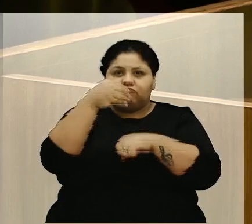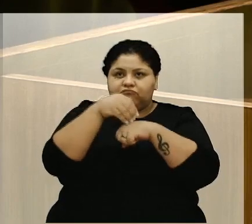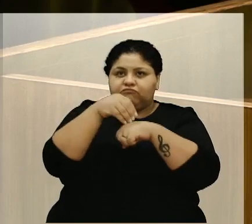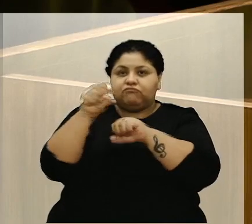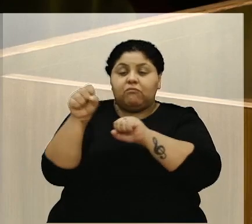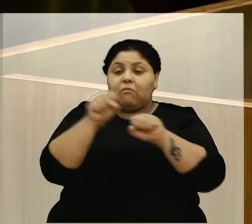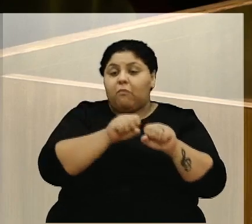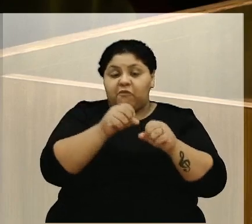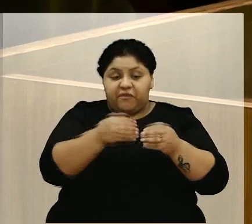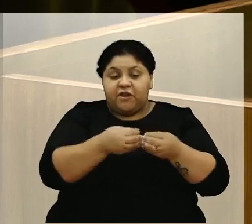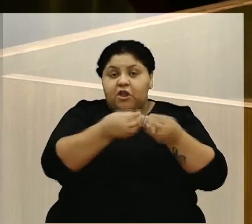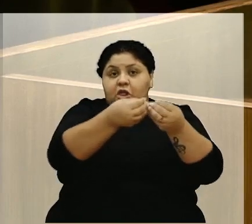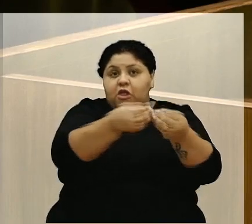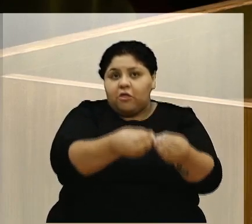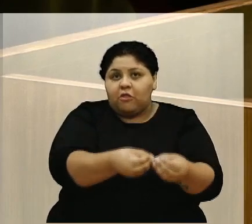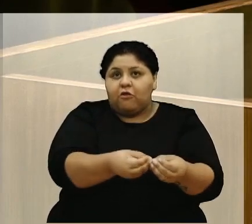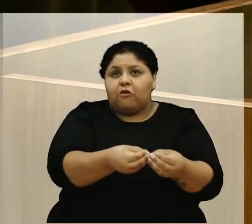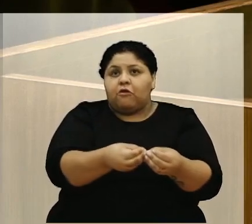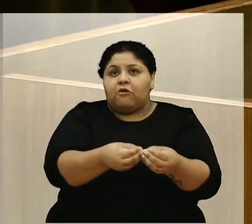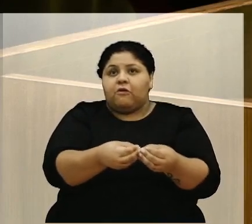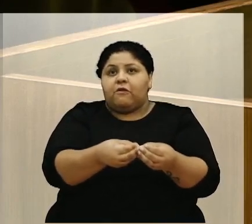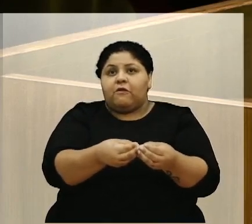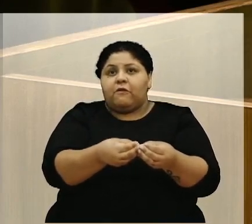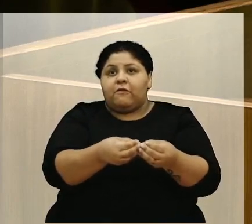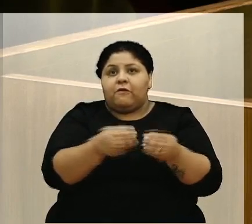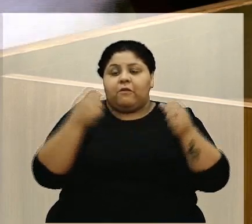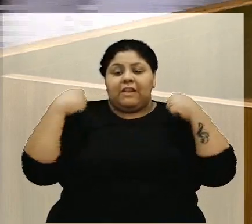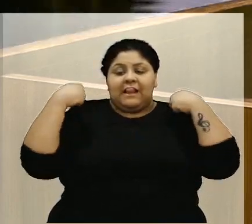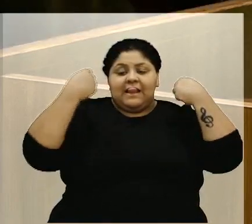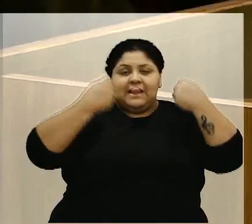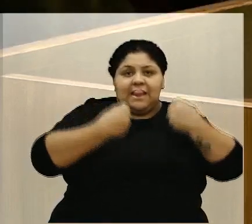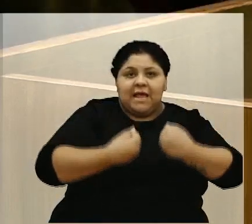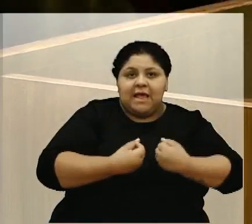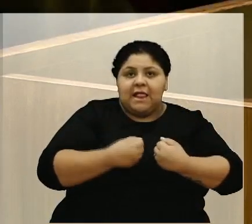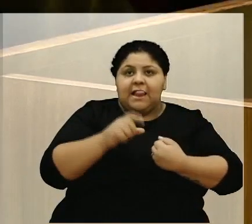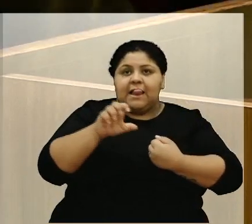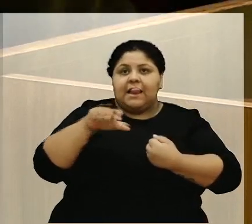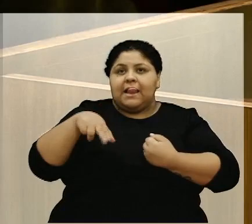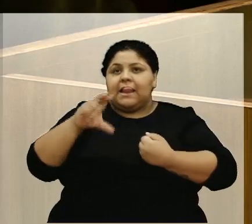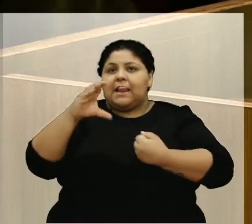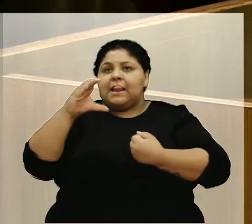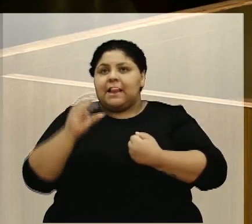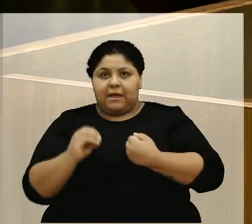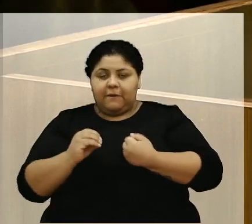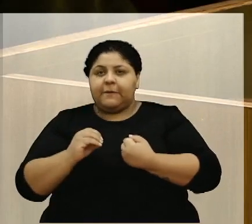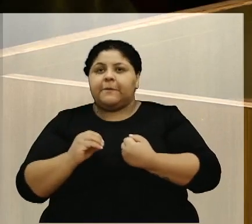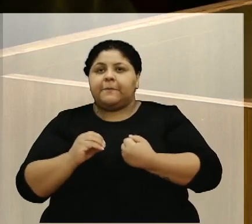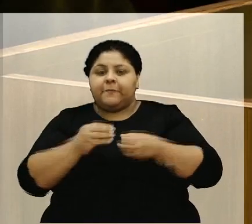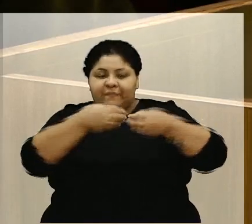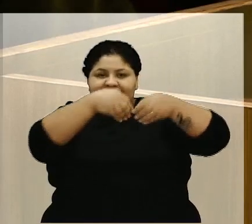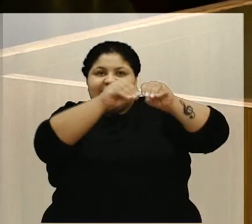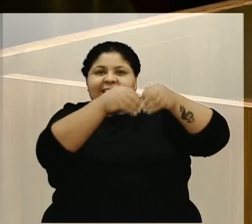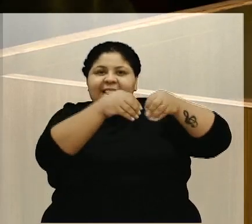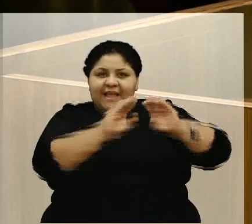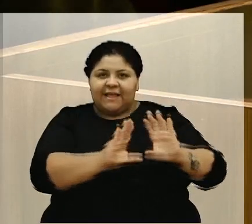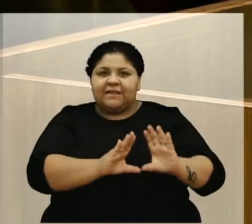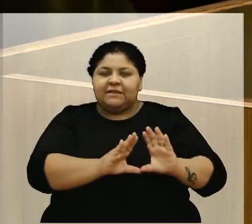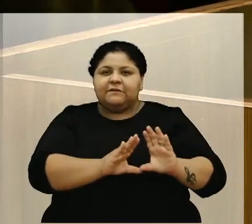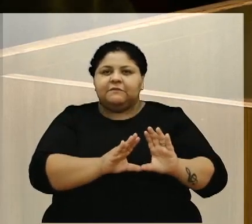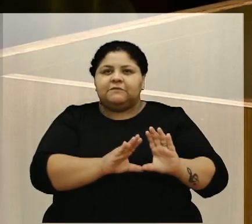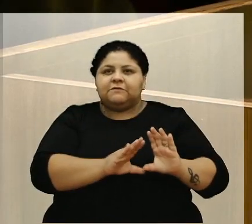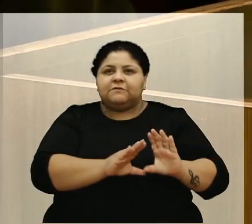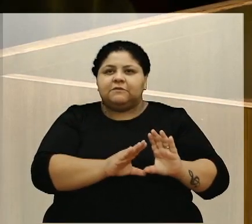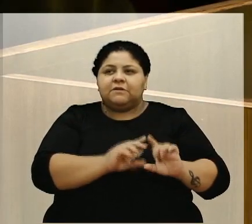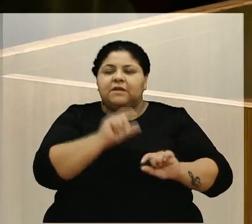poderiam ser doados lenços, mantas, questões até de um ponto de vista de resgate,